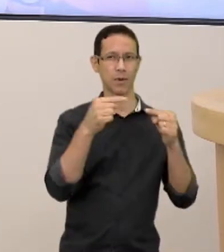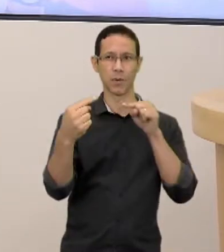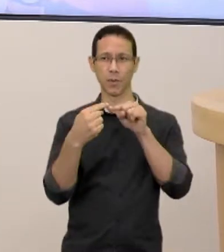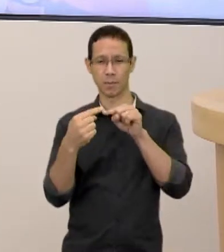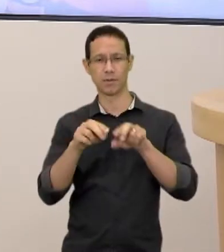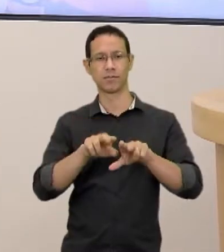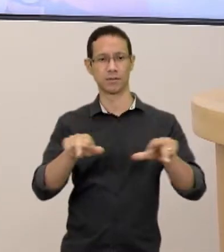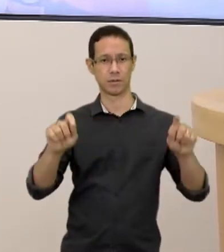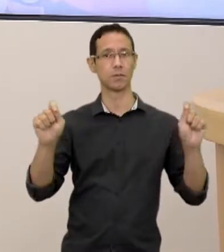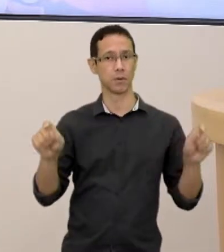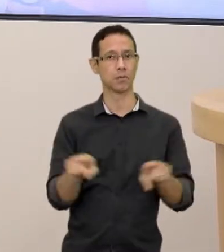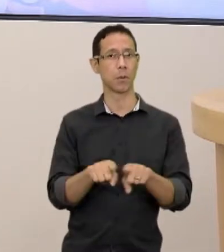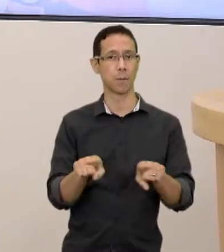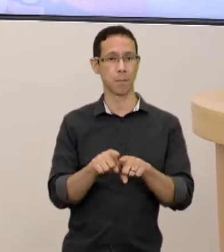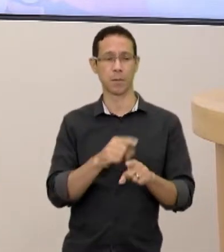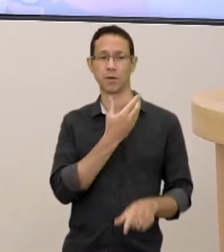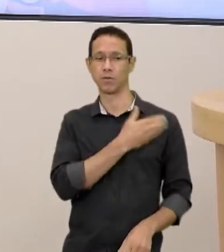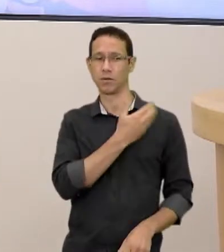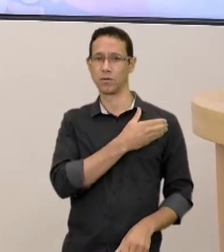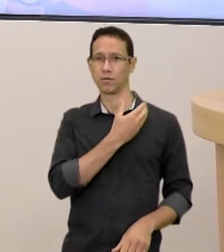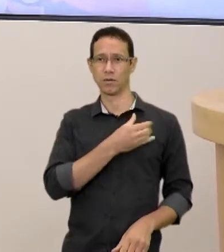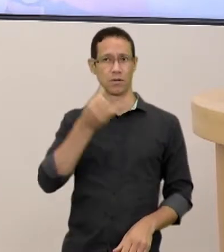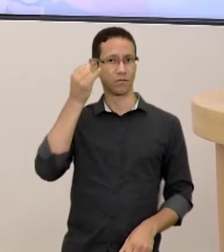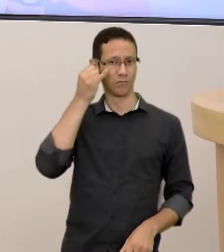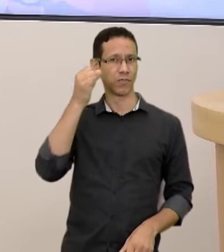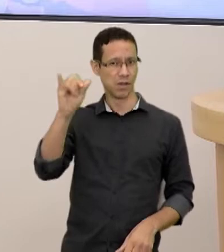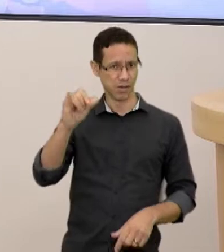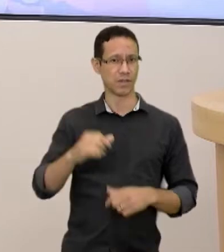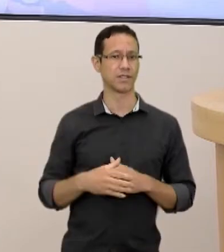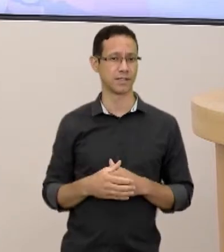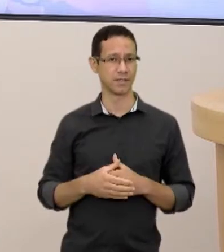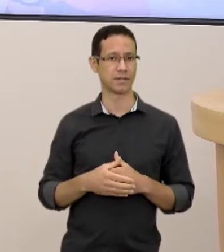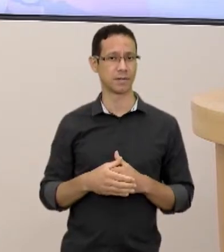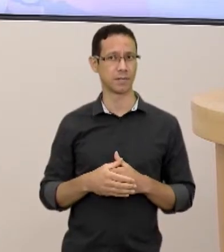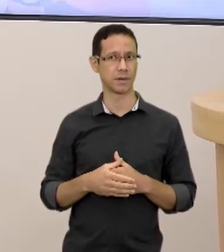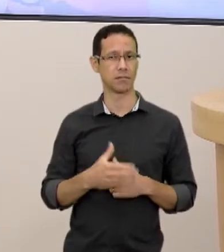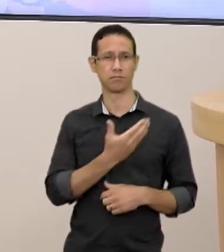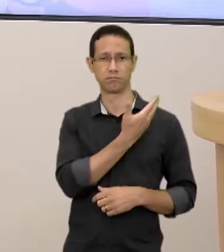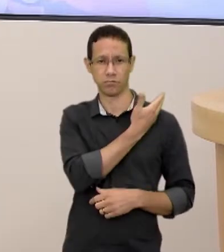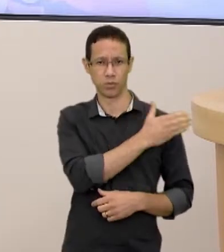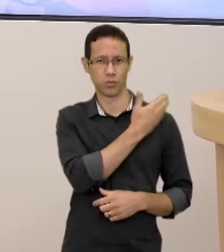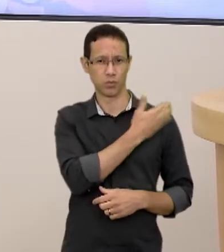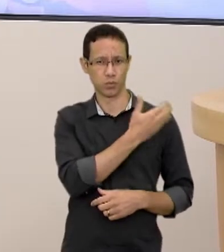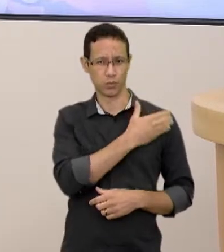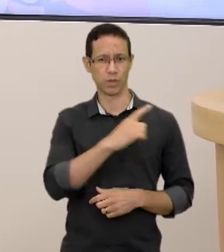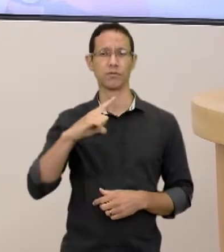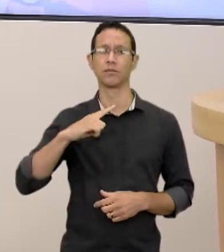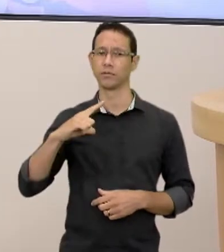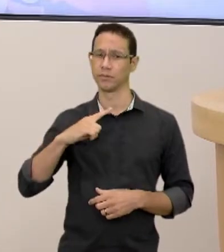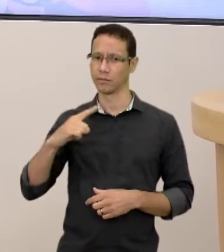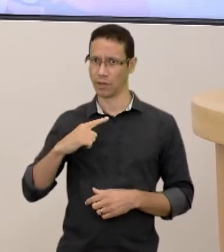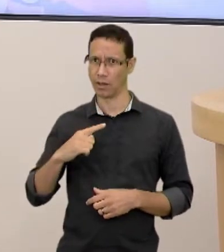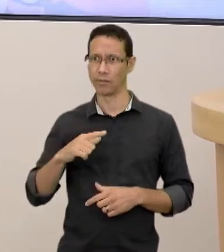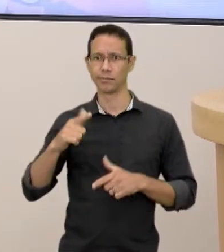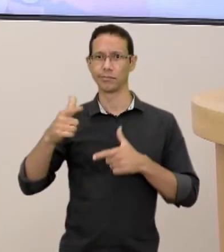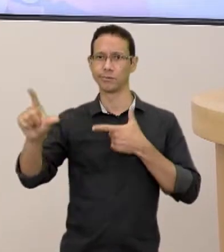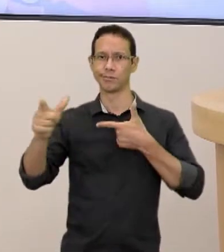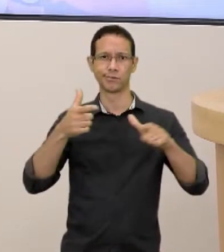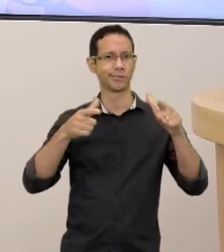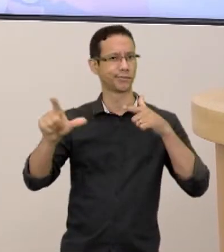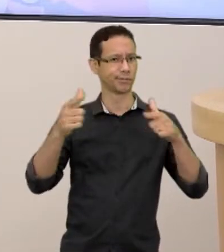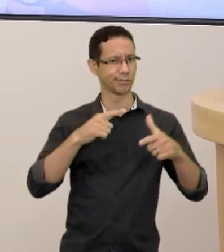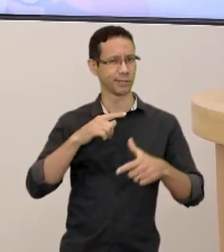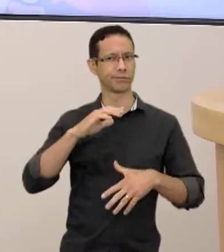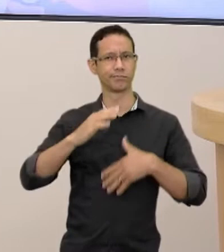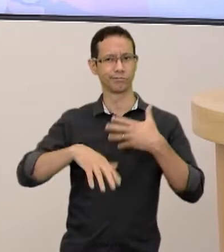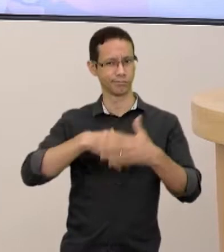para combater o preconceito linguístico, que nós vimos que esse preconceito traz vários outros aí e forma aquela